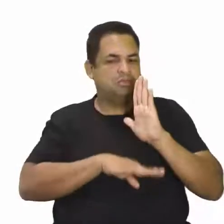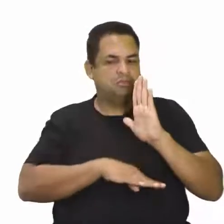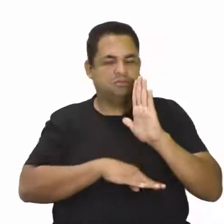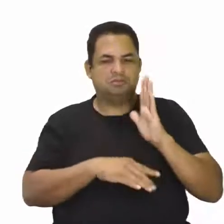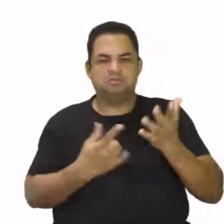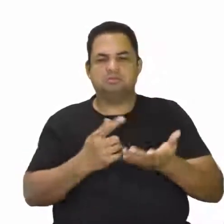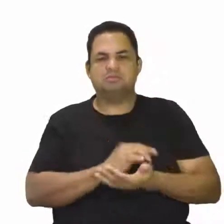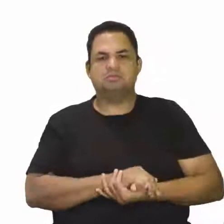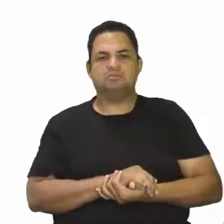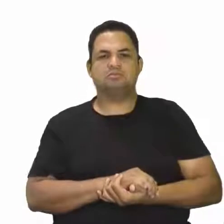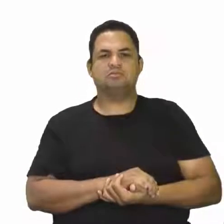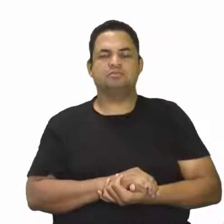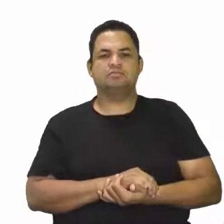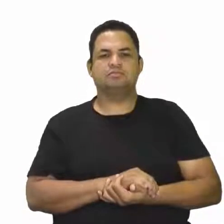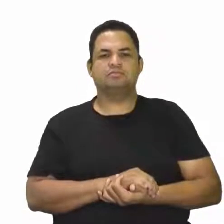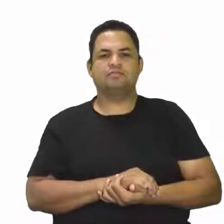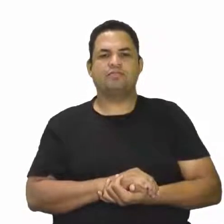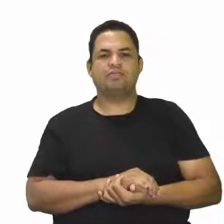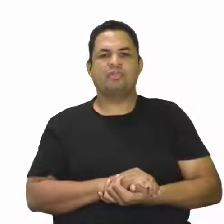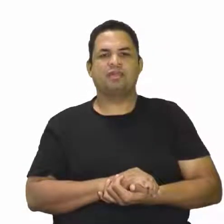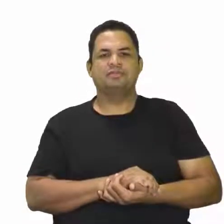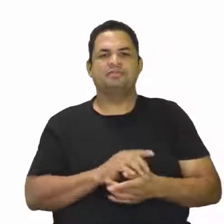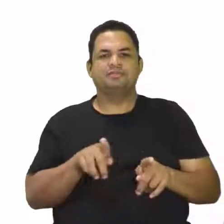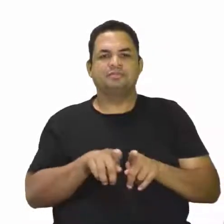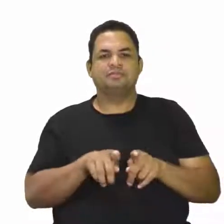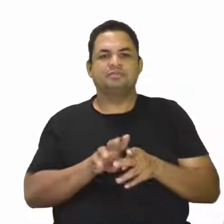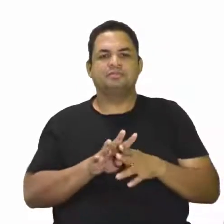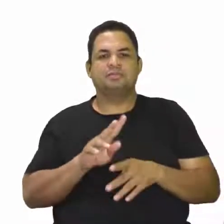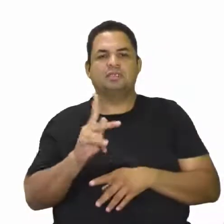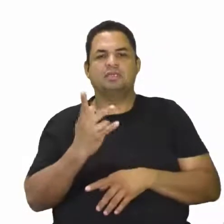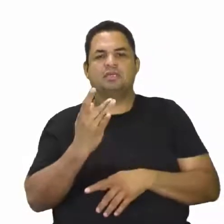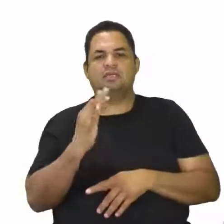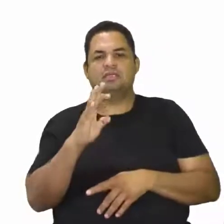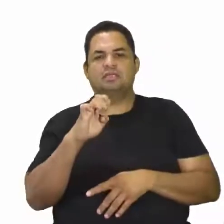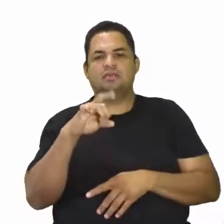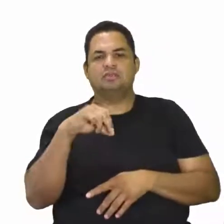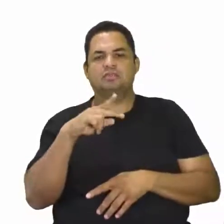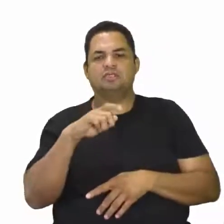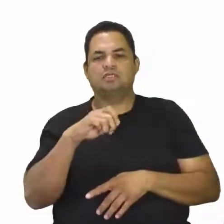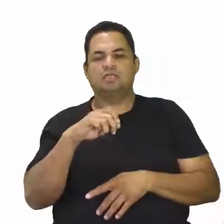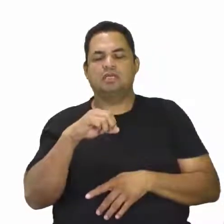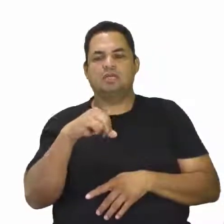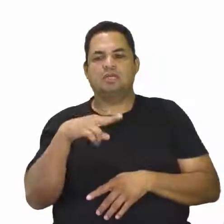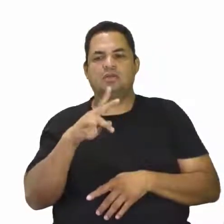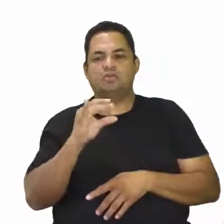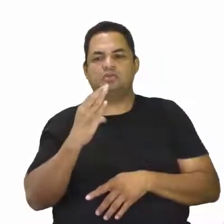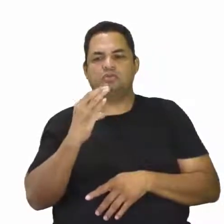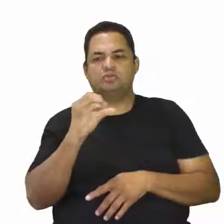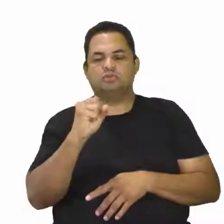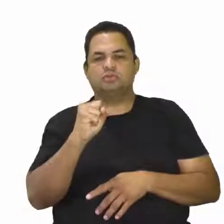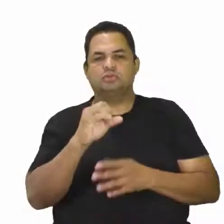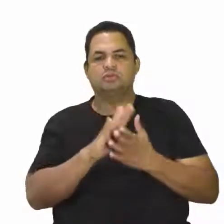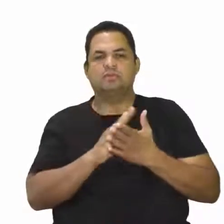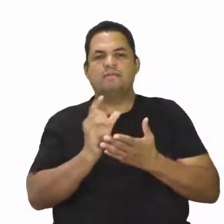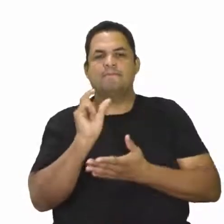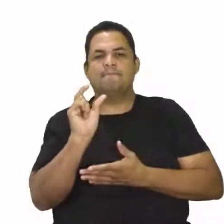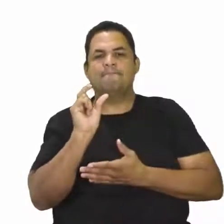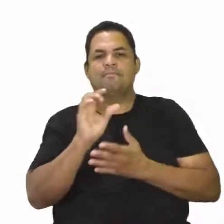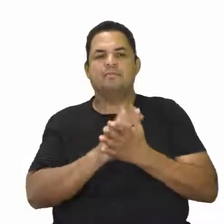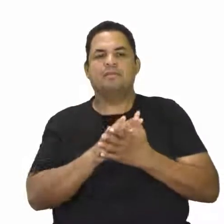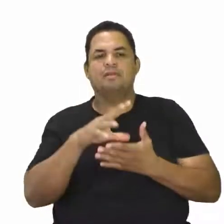Uhum. Nós também vimos os heterogenéricos, que foi o que eu acabei de falar. Isso mesmo, que são aquelas palavras que